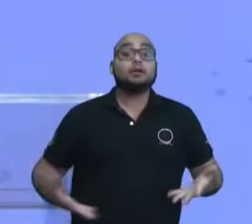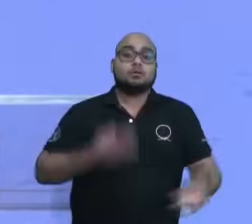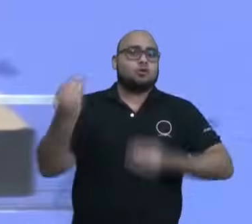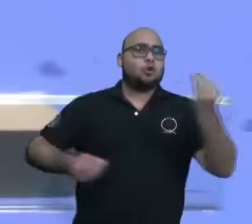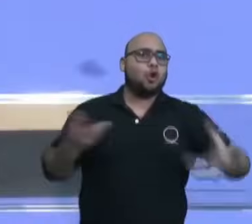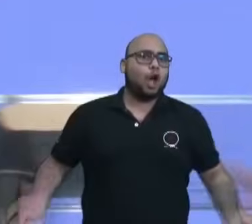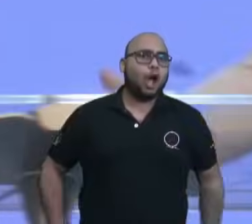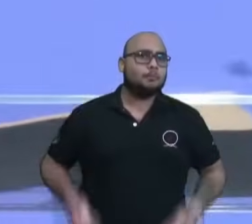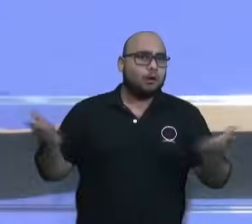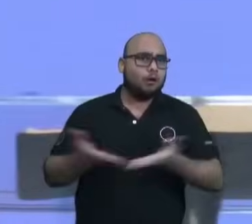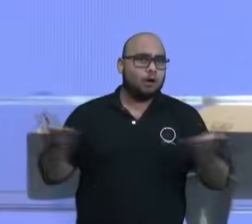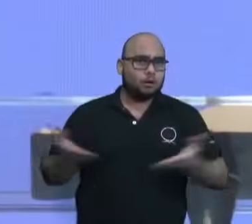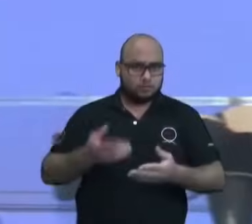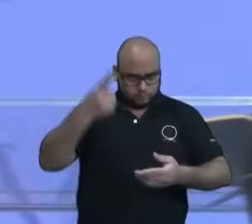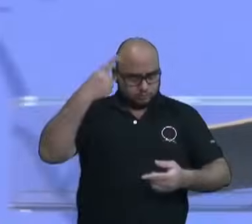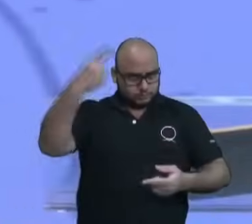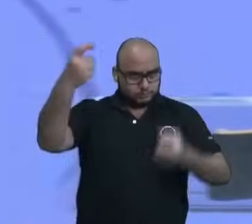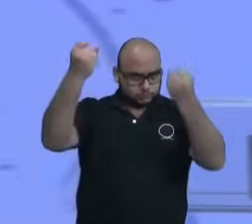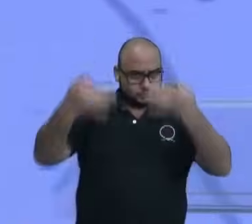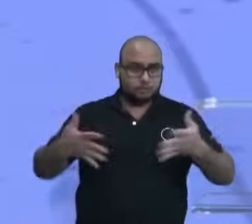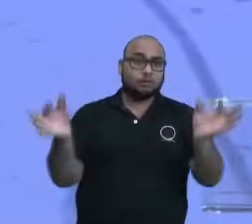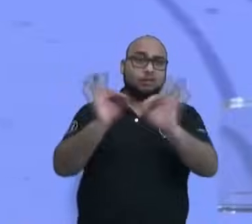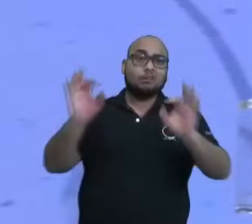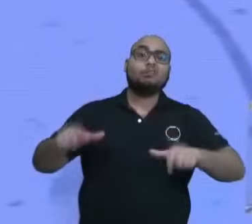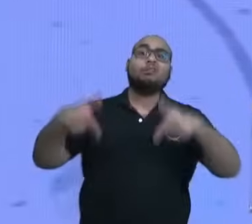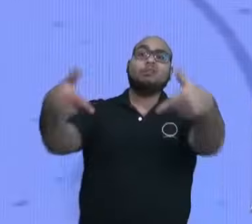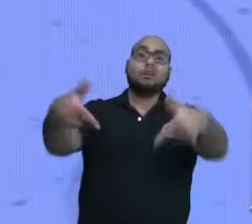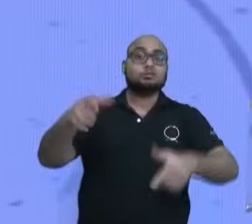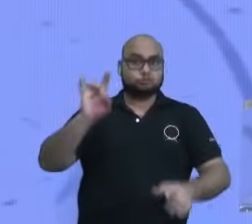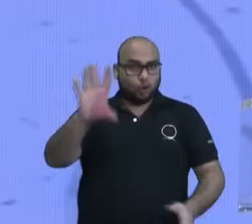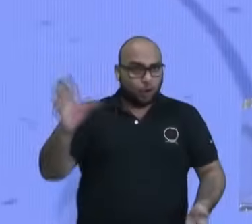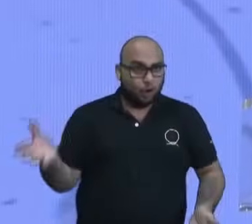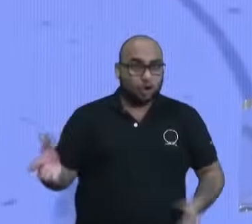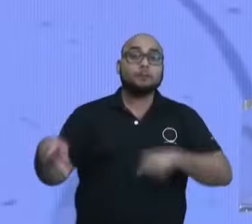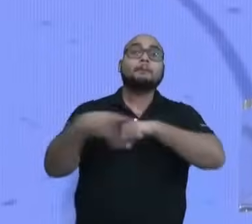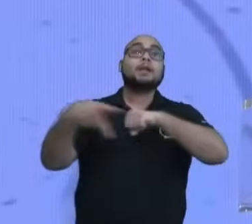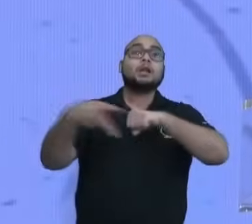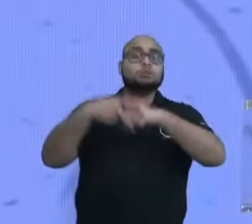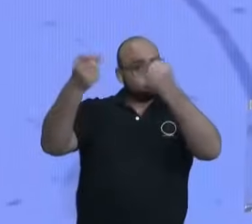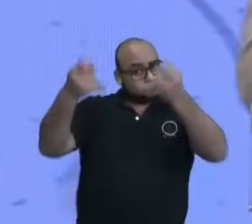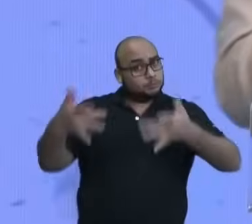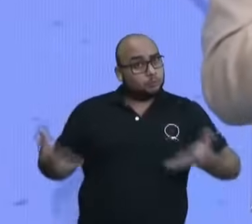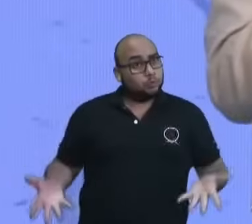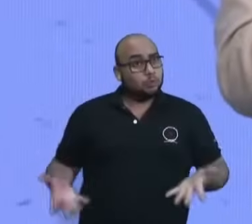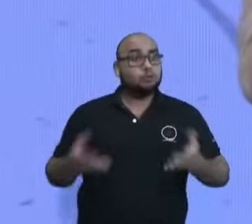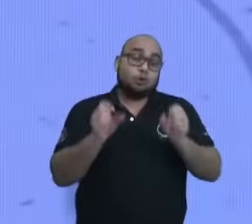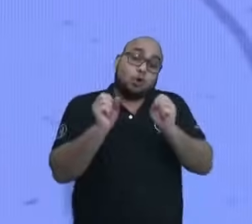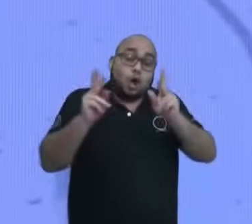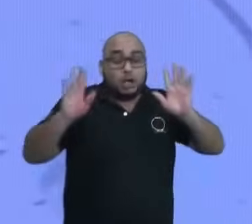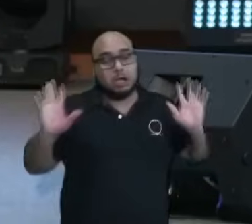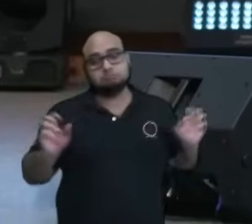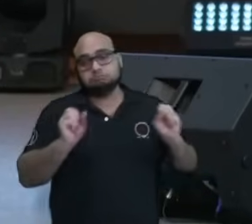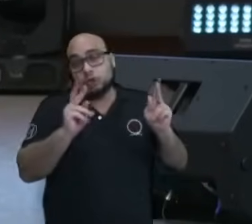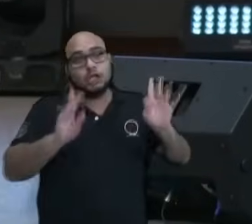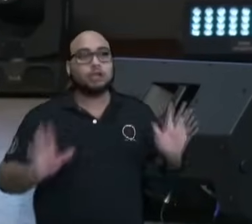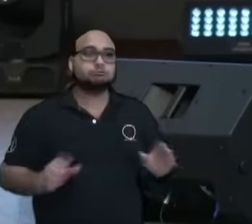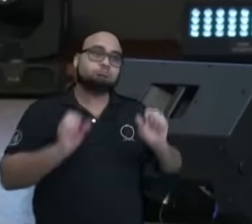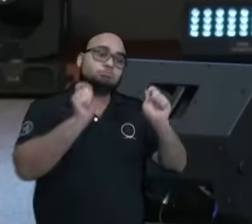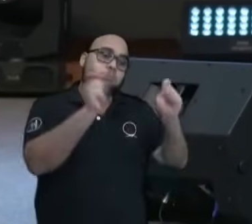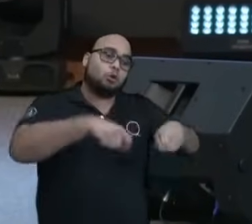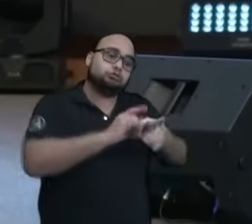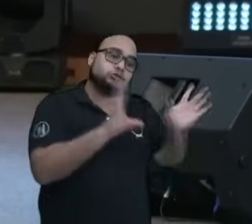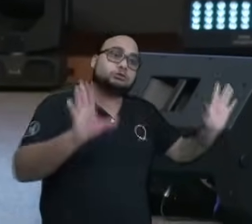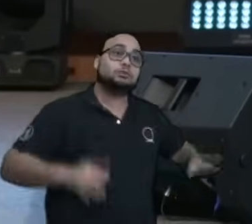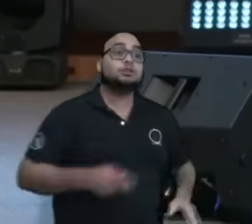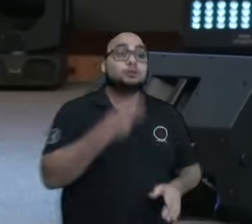ninguém Que conversa é essa Pedro deu satisfação e Ok tá certo pode tá certo você ter batizado ele tá